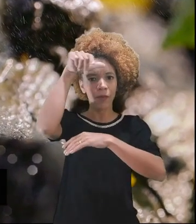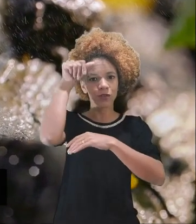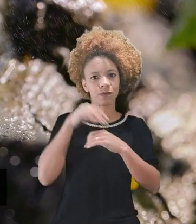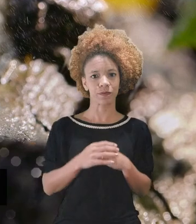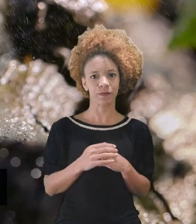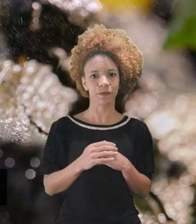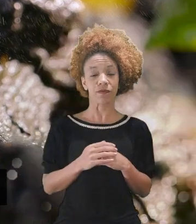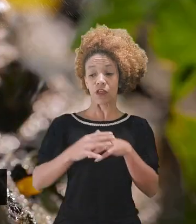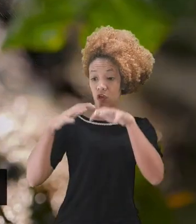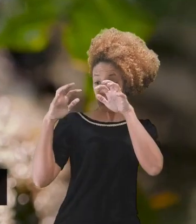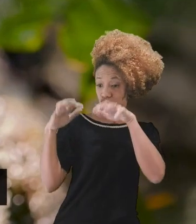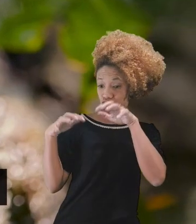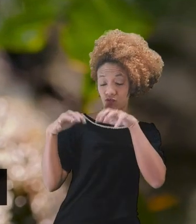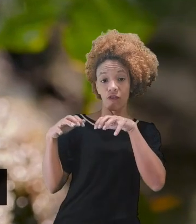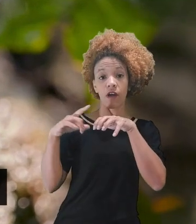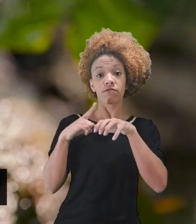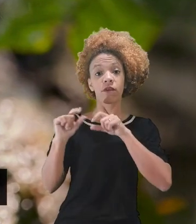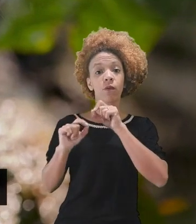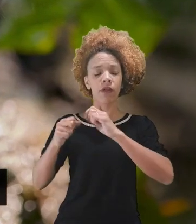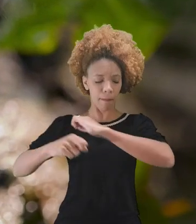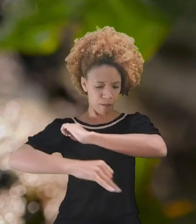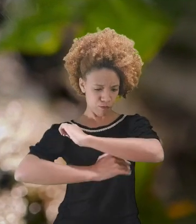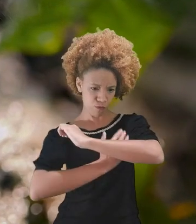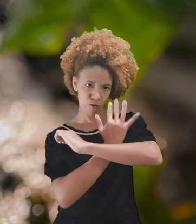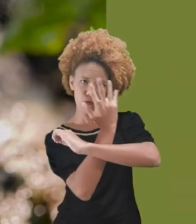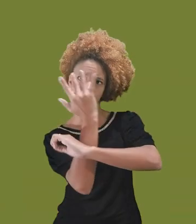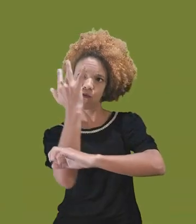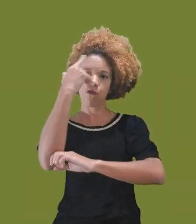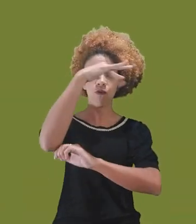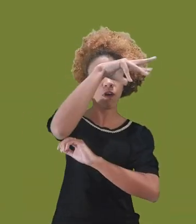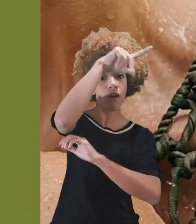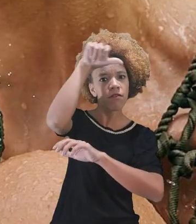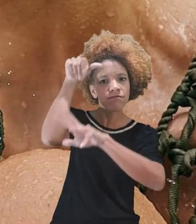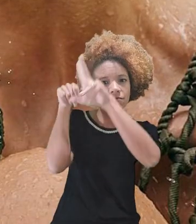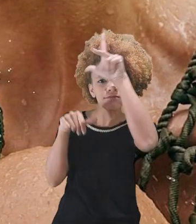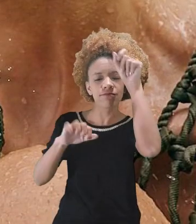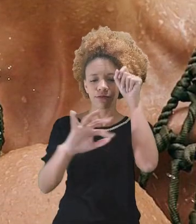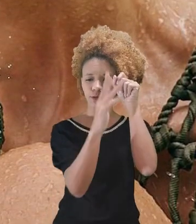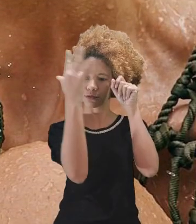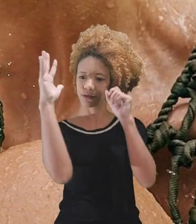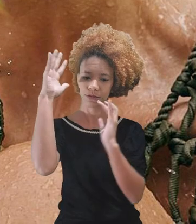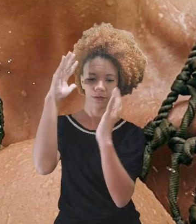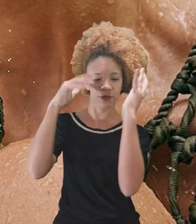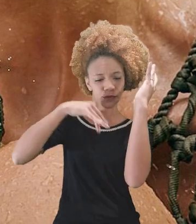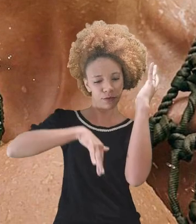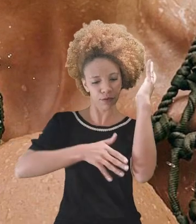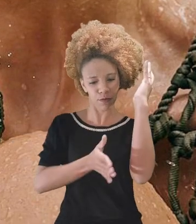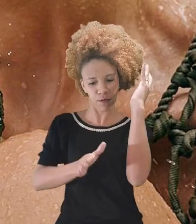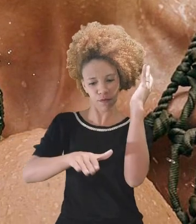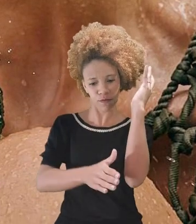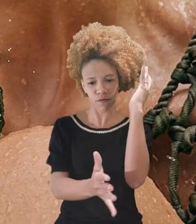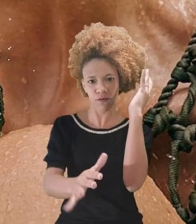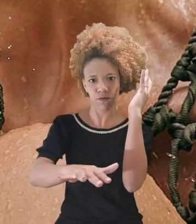E o Ecos Rio Chuva conta com a bioessência da chuva da Amazônia, que cai das árvores sobre os rios, fluindo por